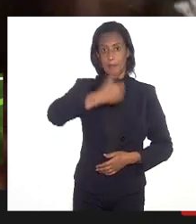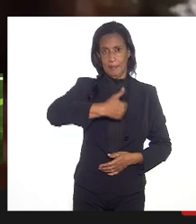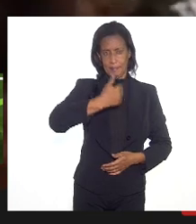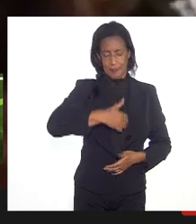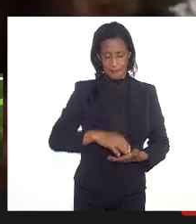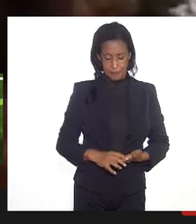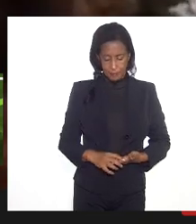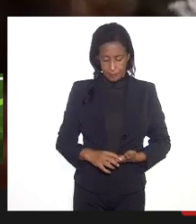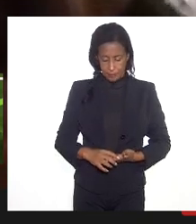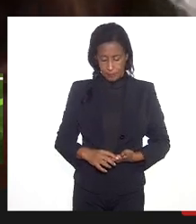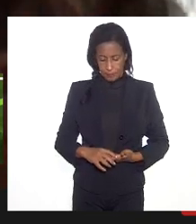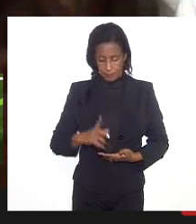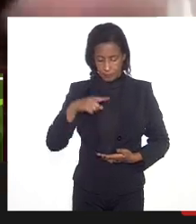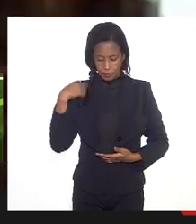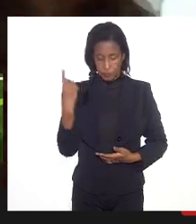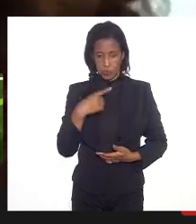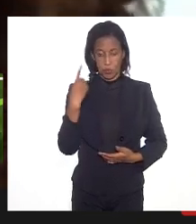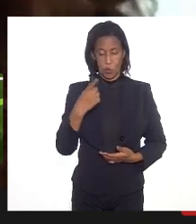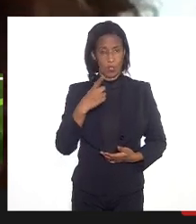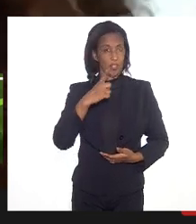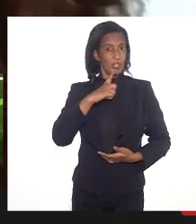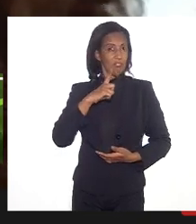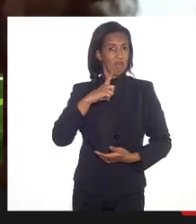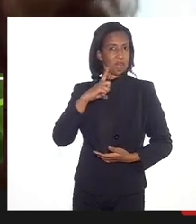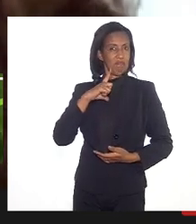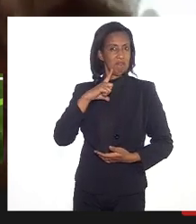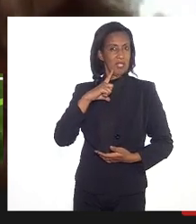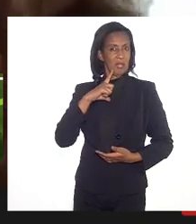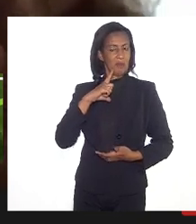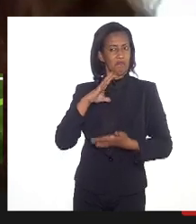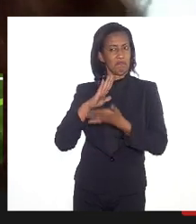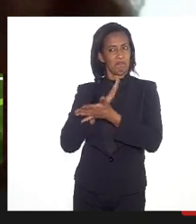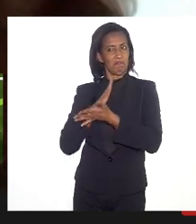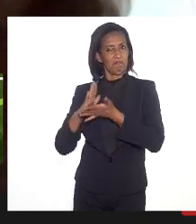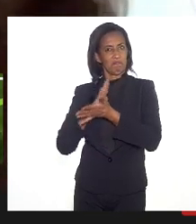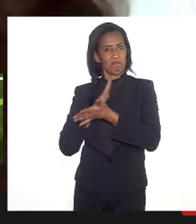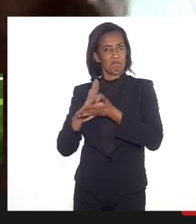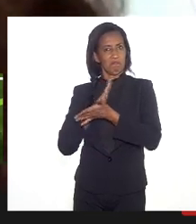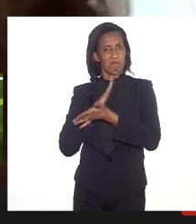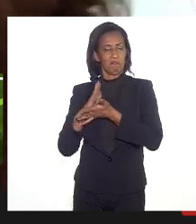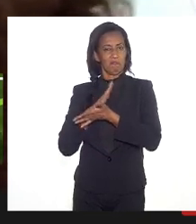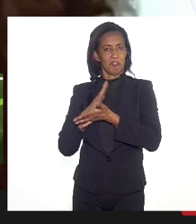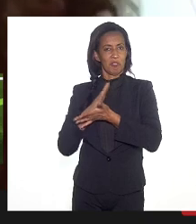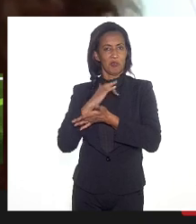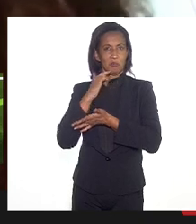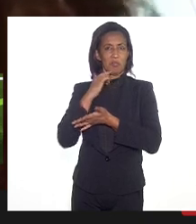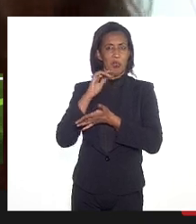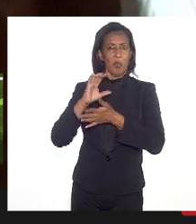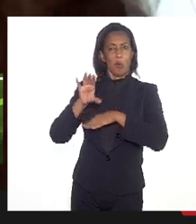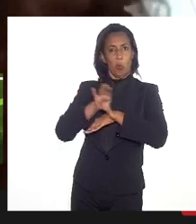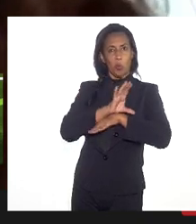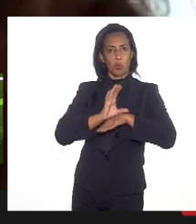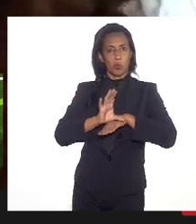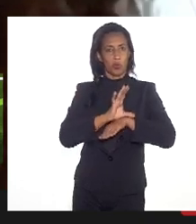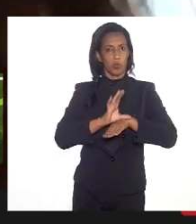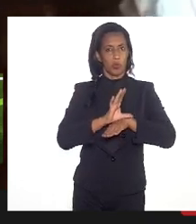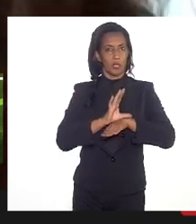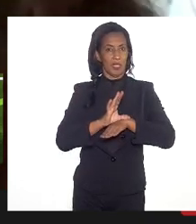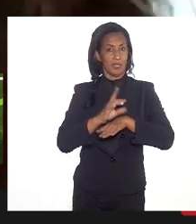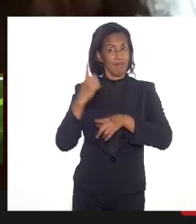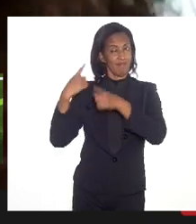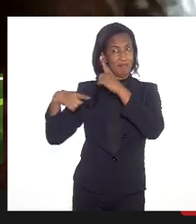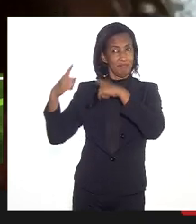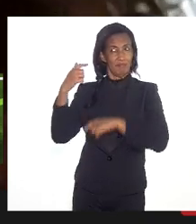que nós temos assim, alguns preceitos constitucionais, lá de, né, desde a Constituição de